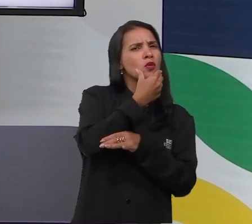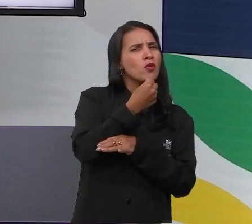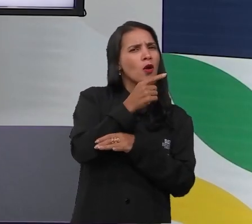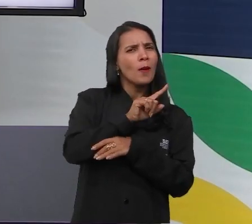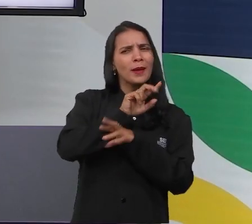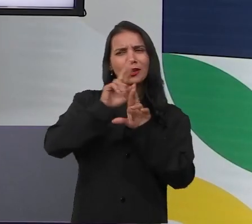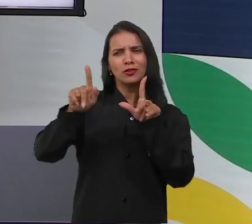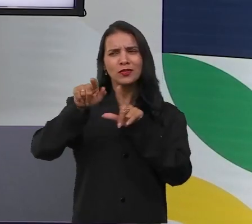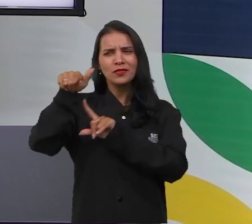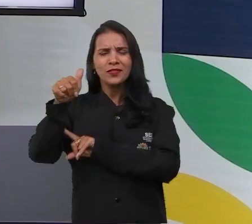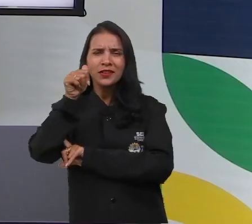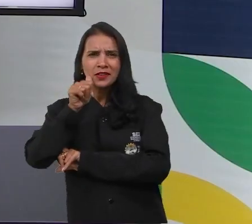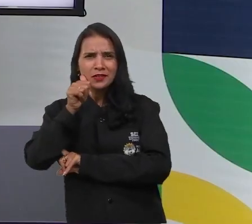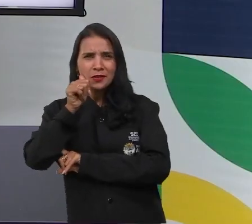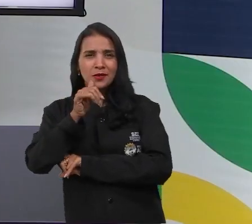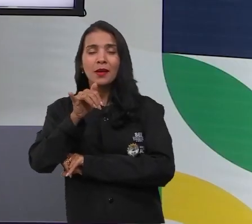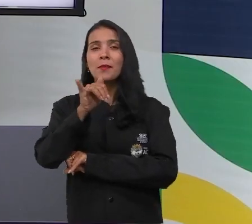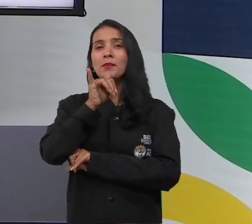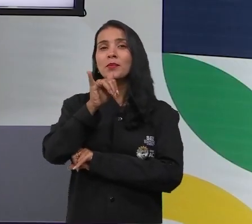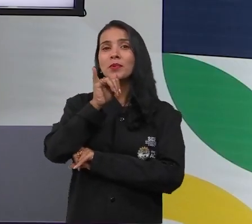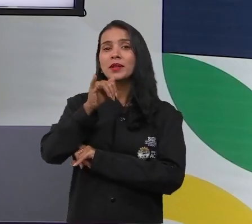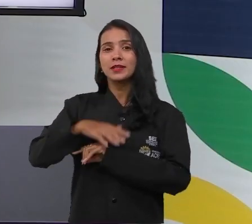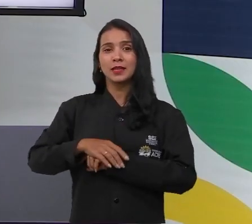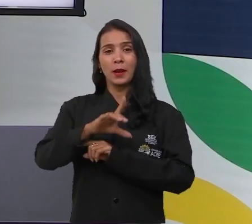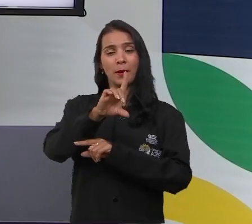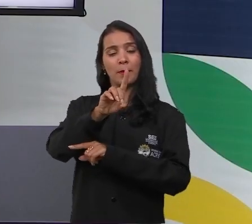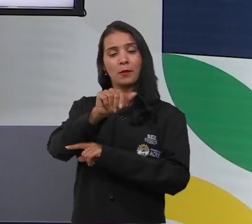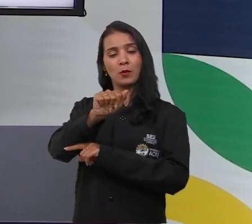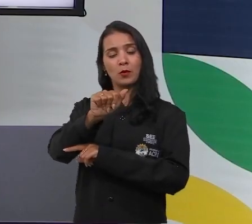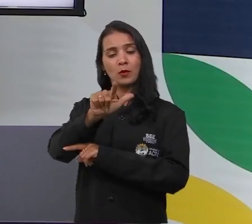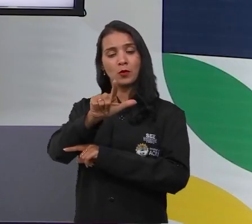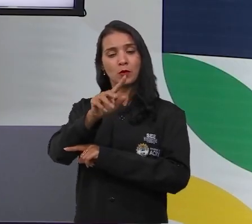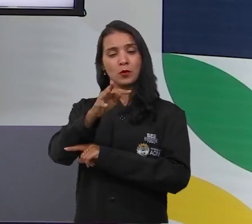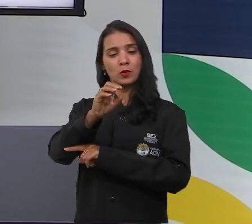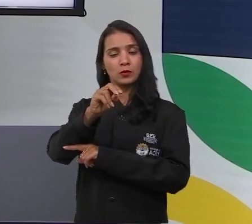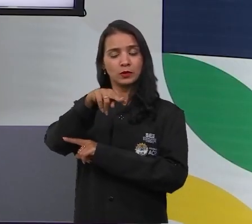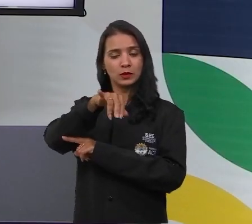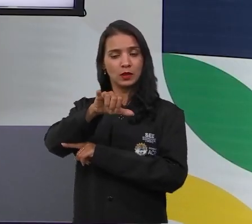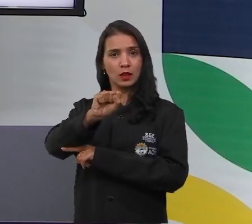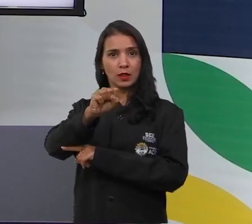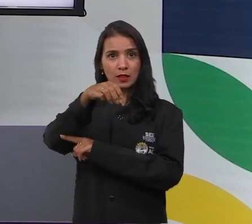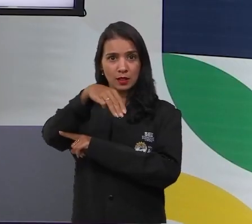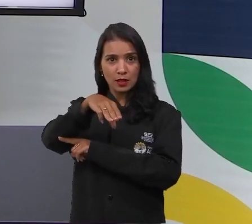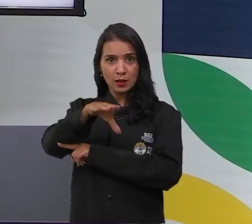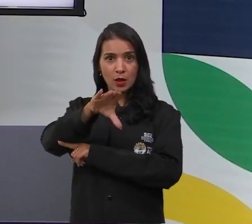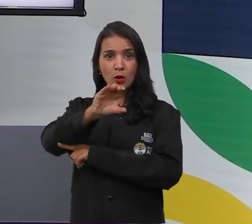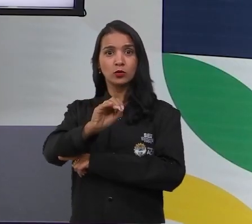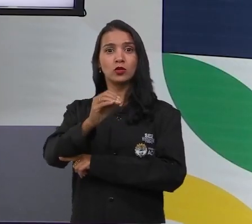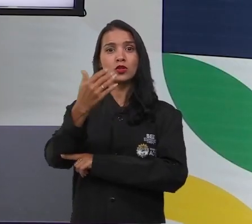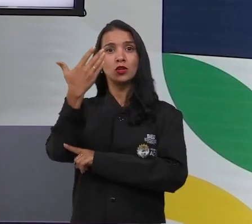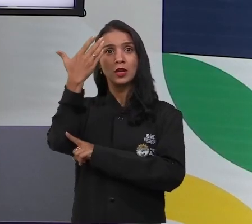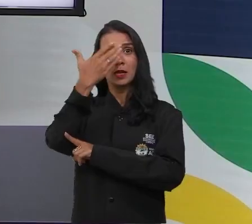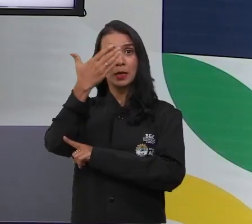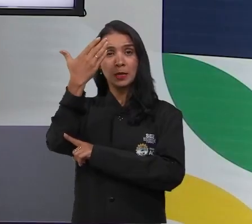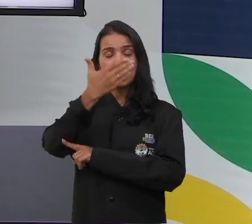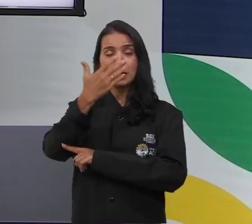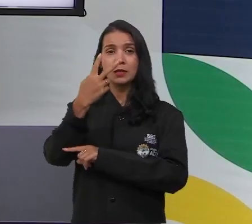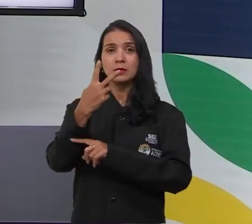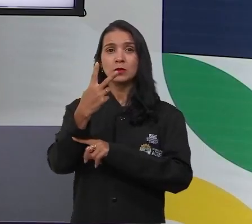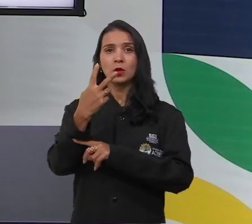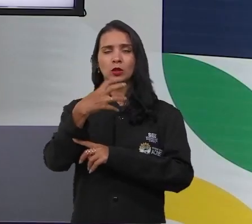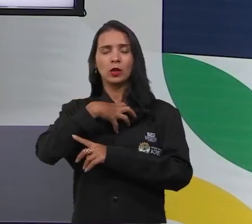em mulheres. Por exemplo, o daltonismo, porque é mais comum em homens e não mulheres. A